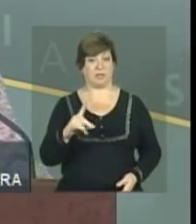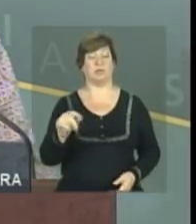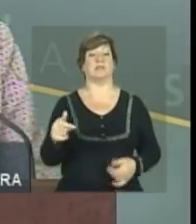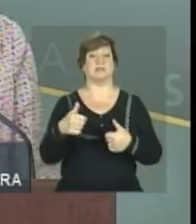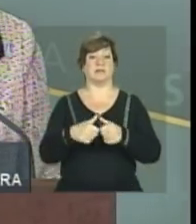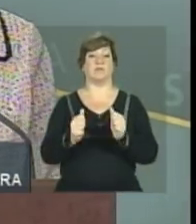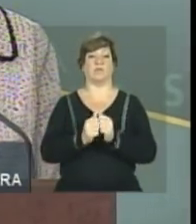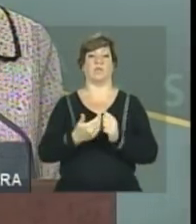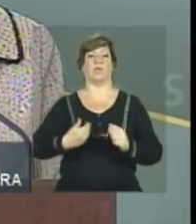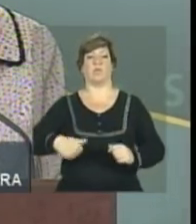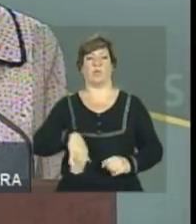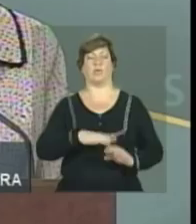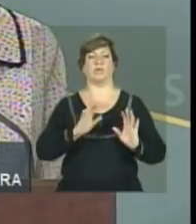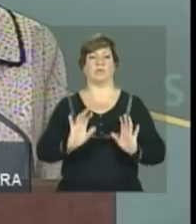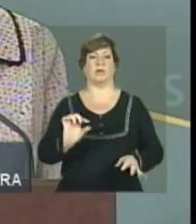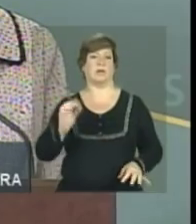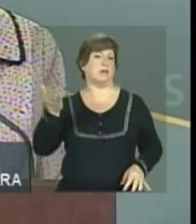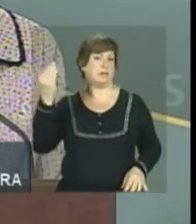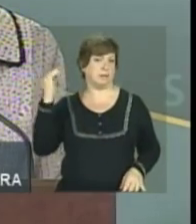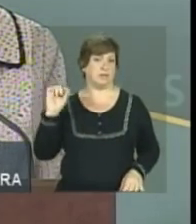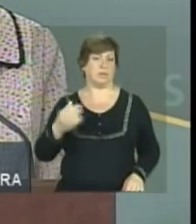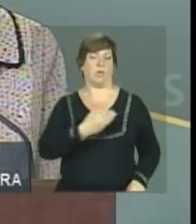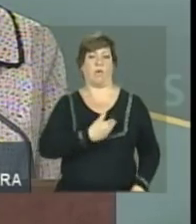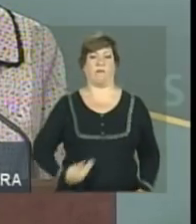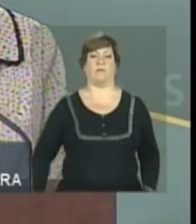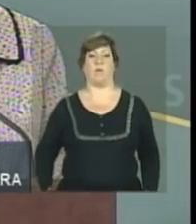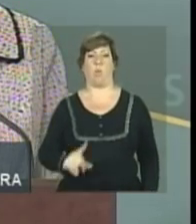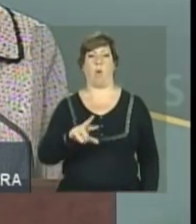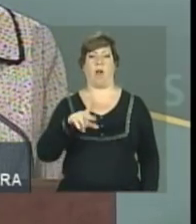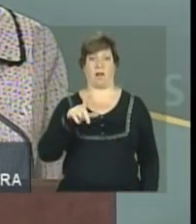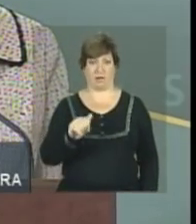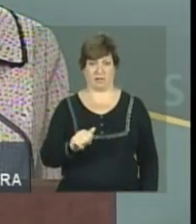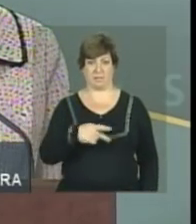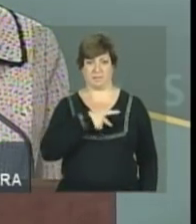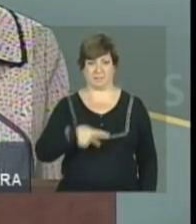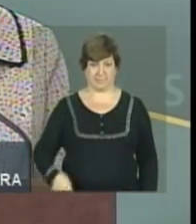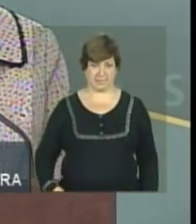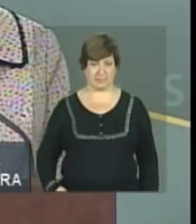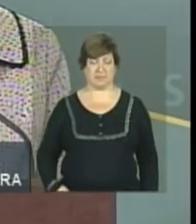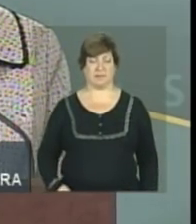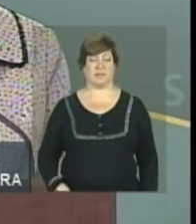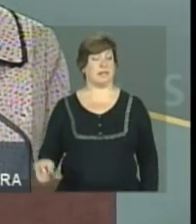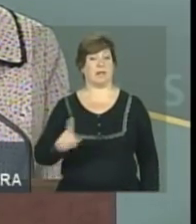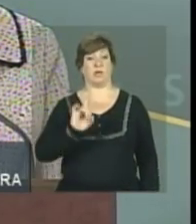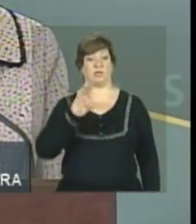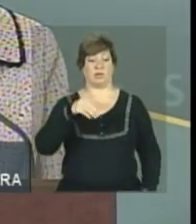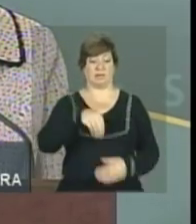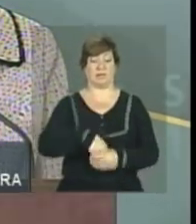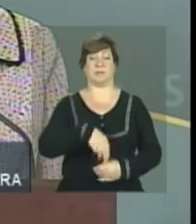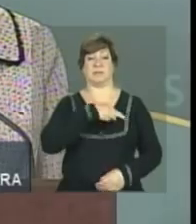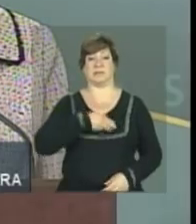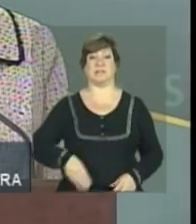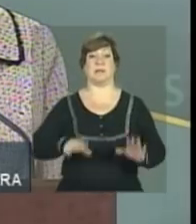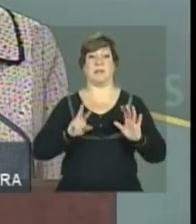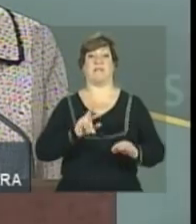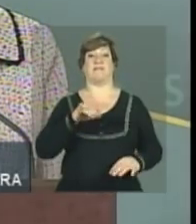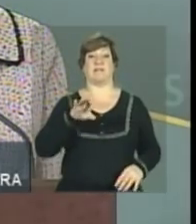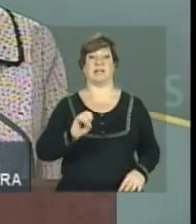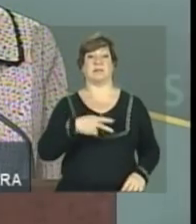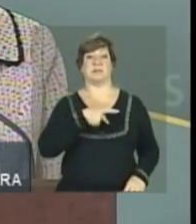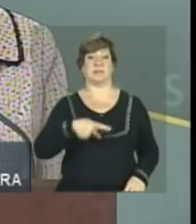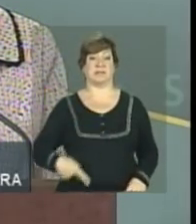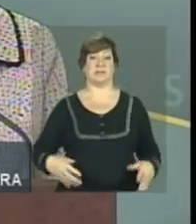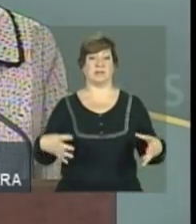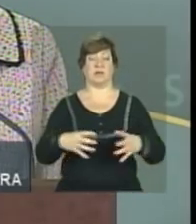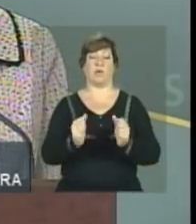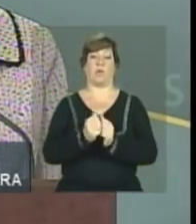conosco durante o governo do presidente Lula, não apenas no Ministério, mas na vice-presidência da